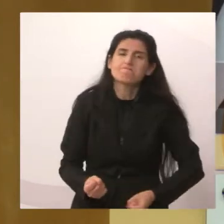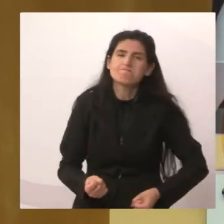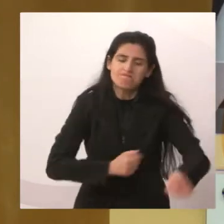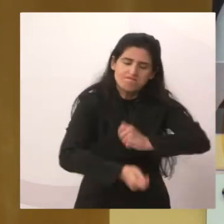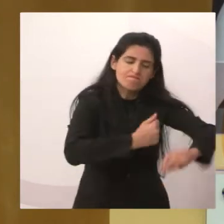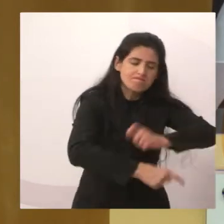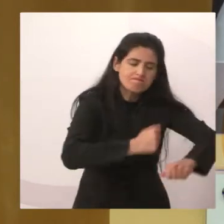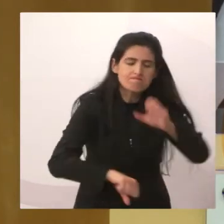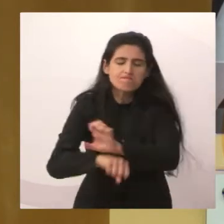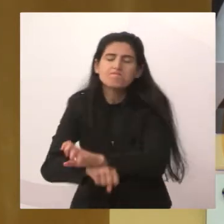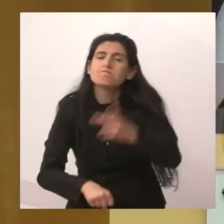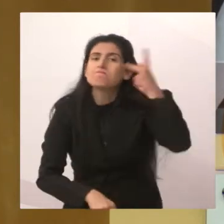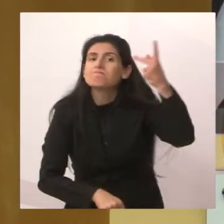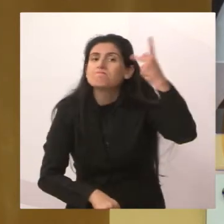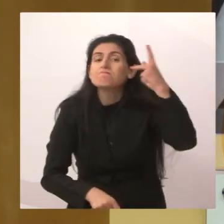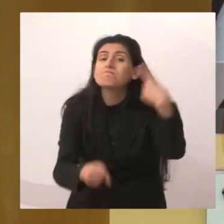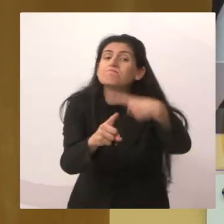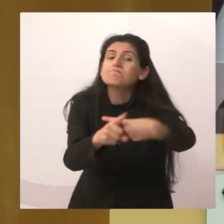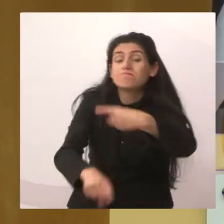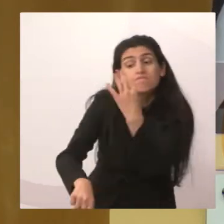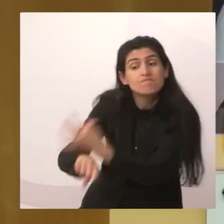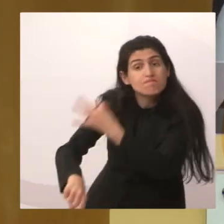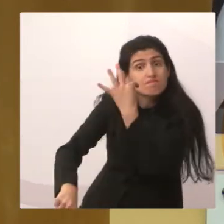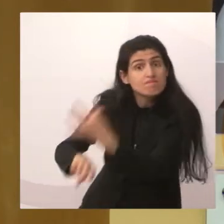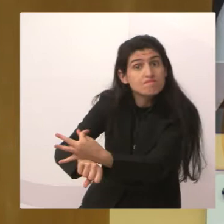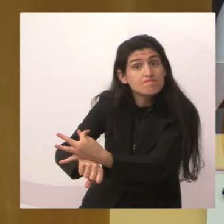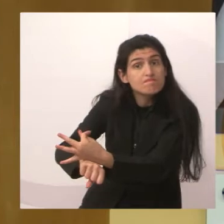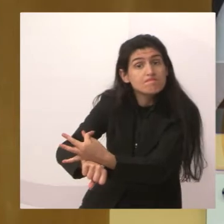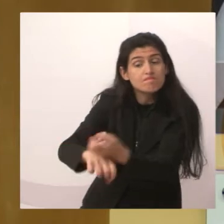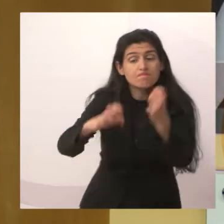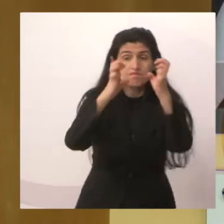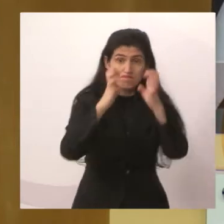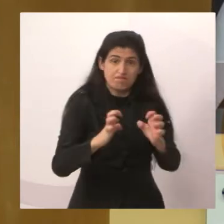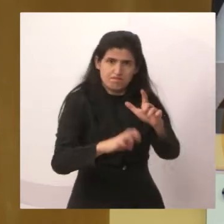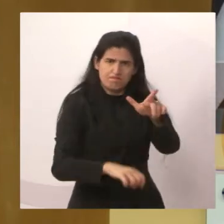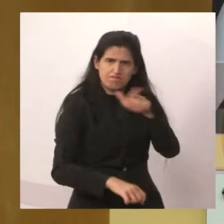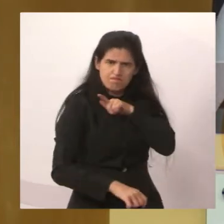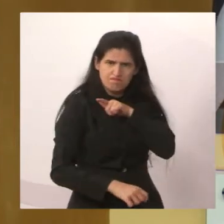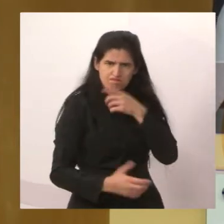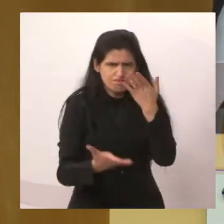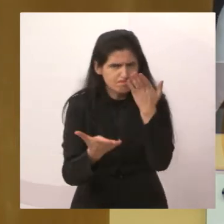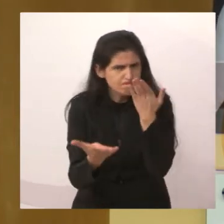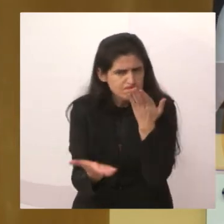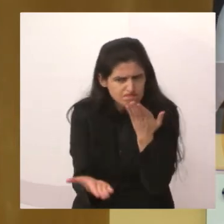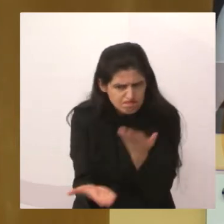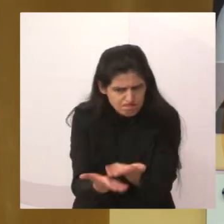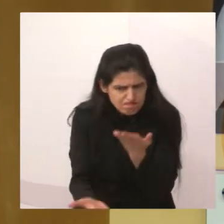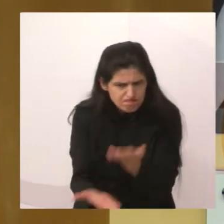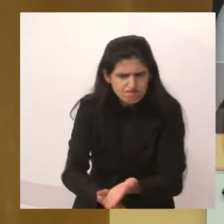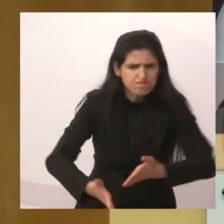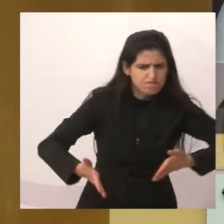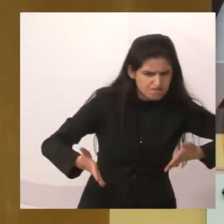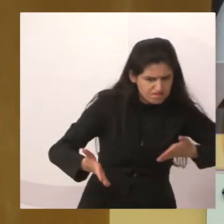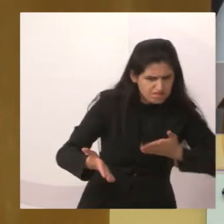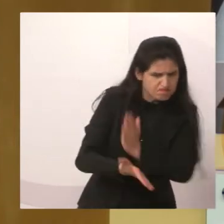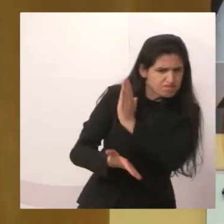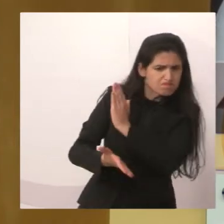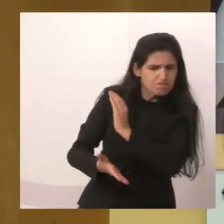Paulo, órgão técnico e de extrema competência que estuda e recomenda ser favorável ou